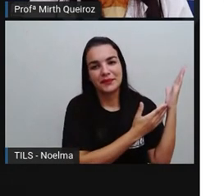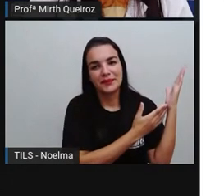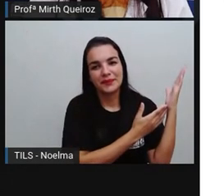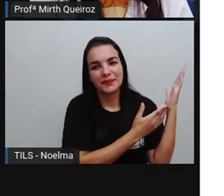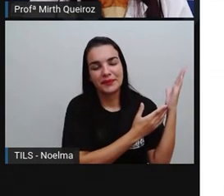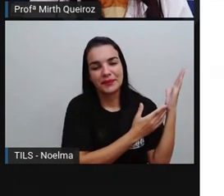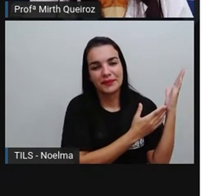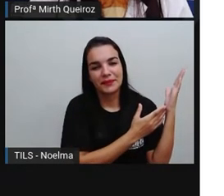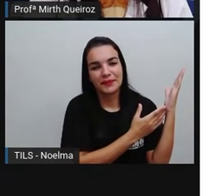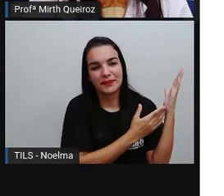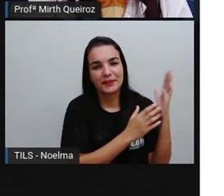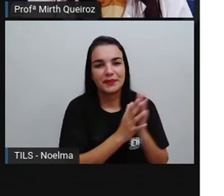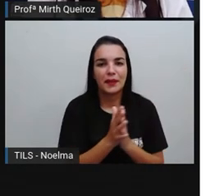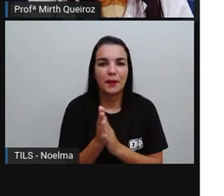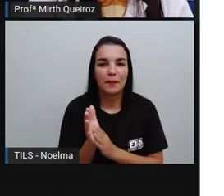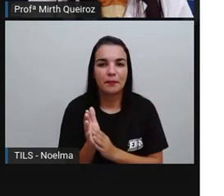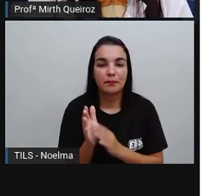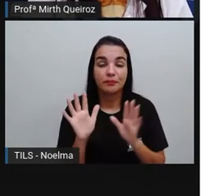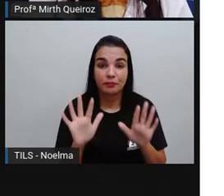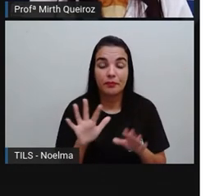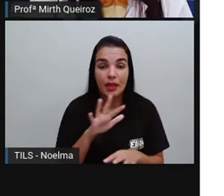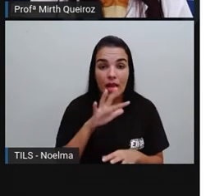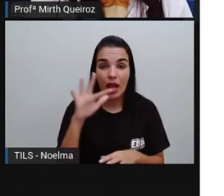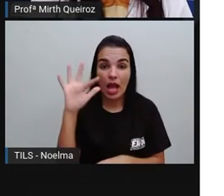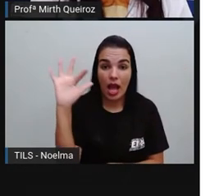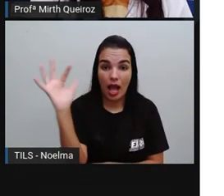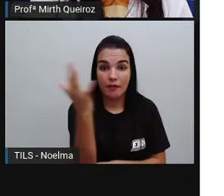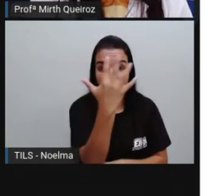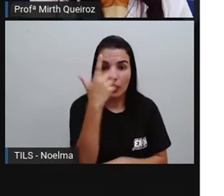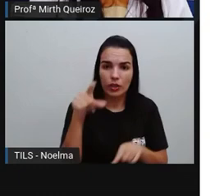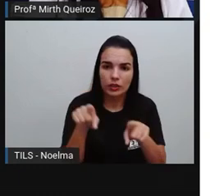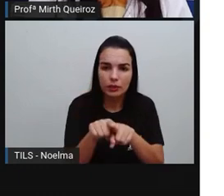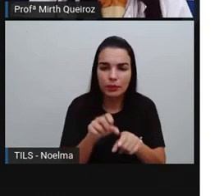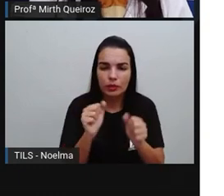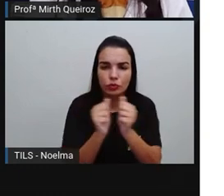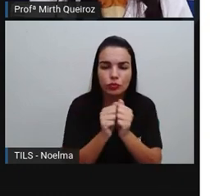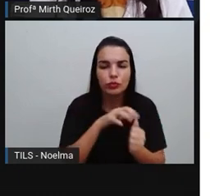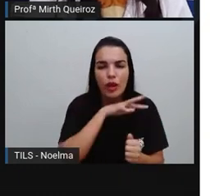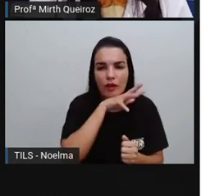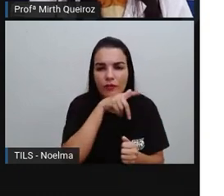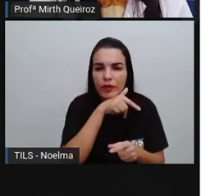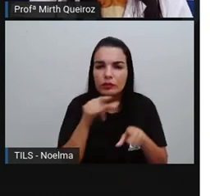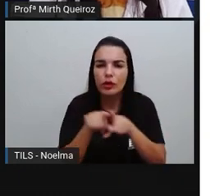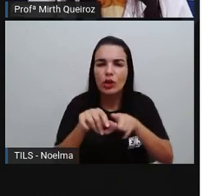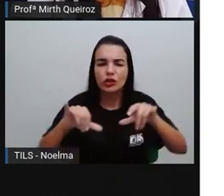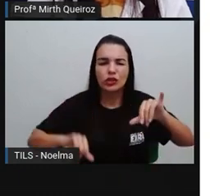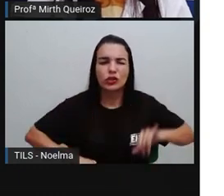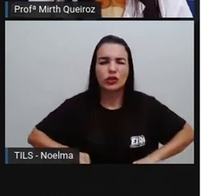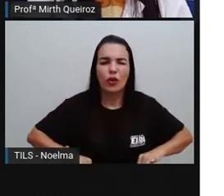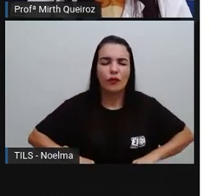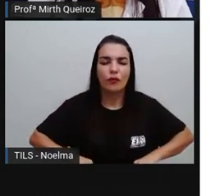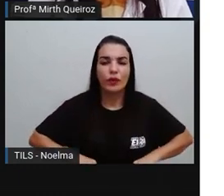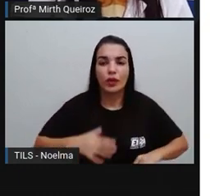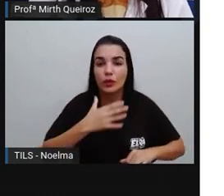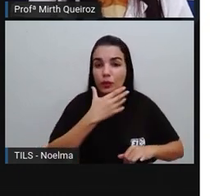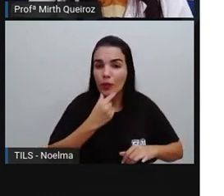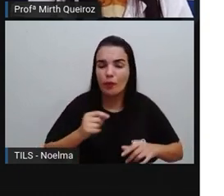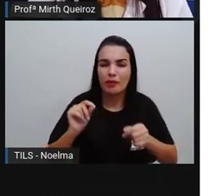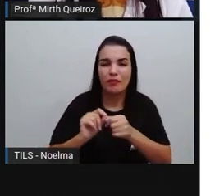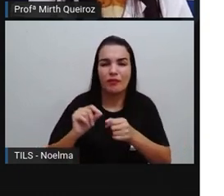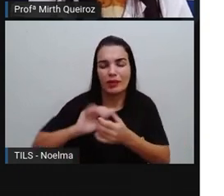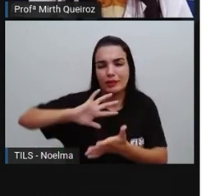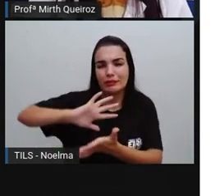vão compor o cerrado. A flora, assim como a fauna, também está sofrendo muito com a ação do homem, principalmente por conta